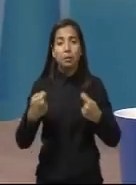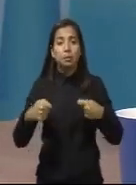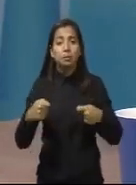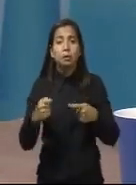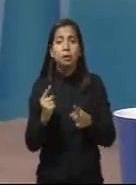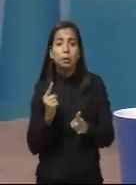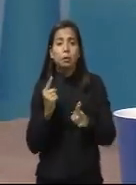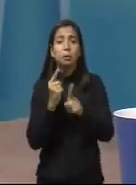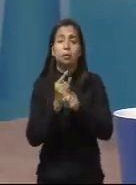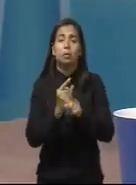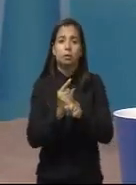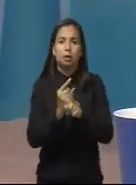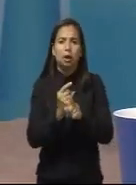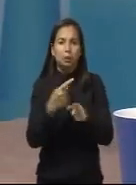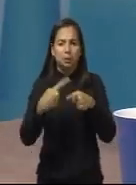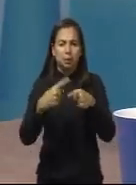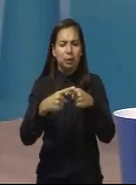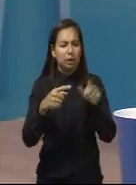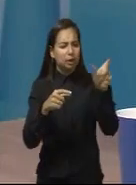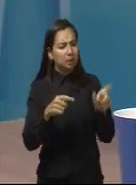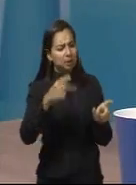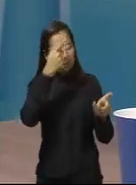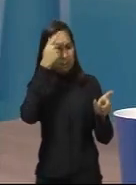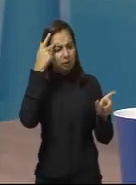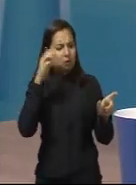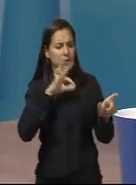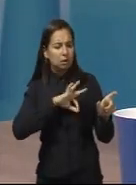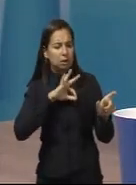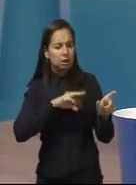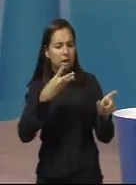Como é que uma pessoa que ganha 30 e tantos mil